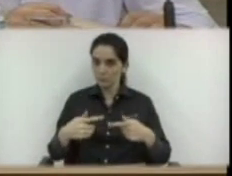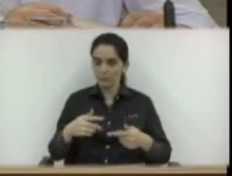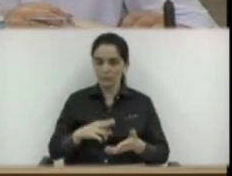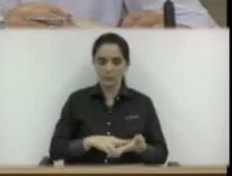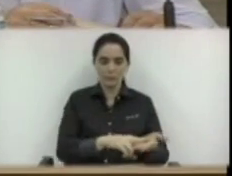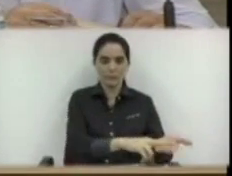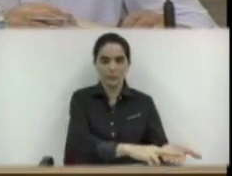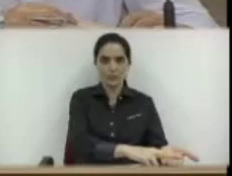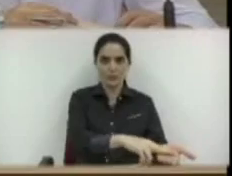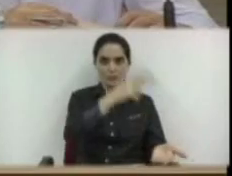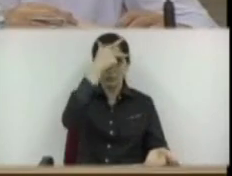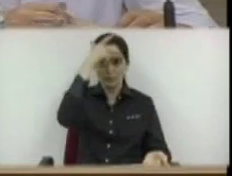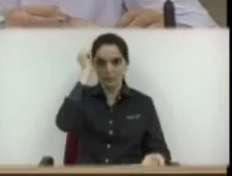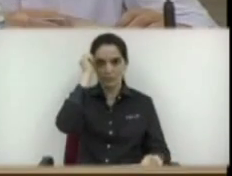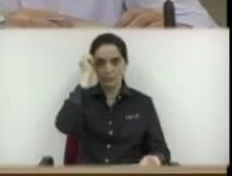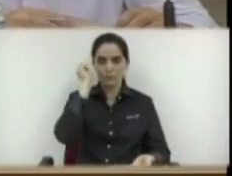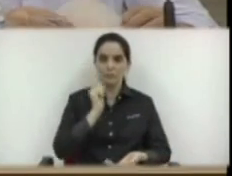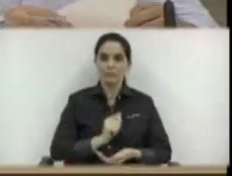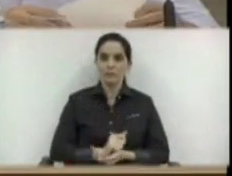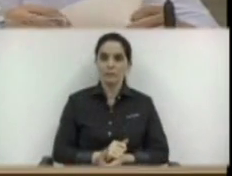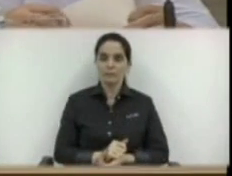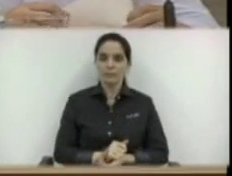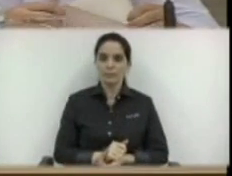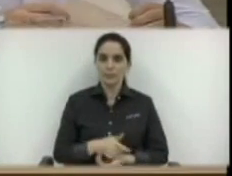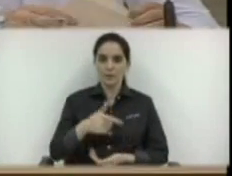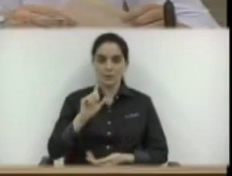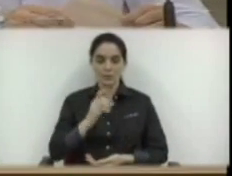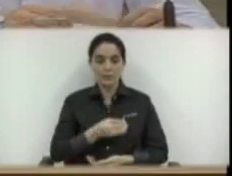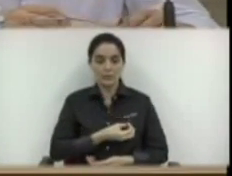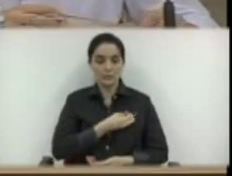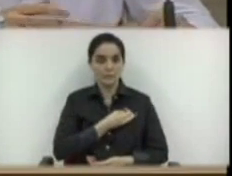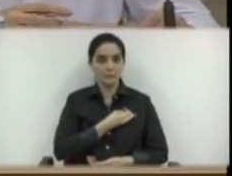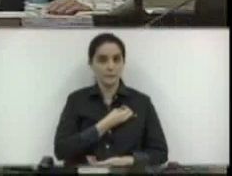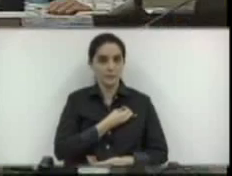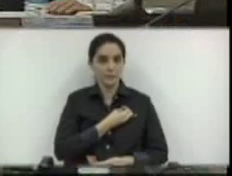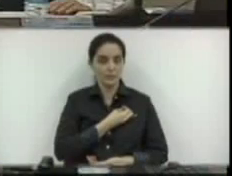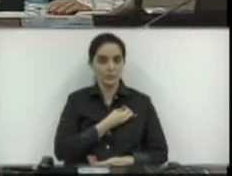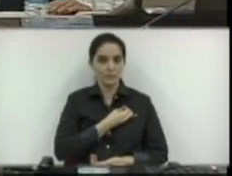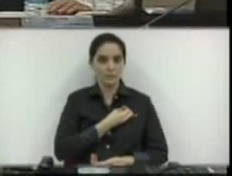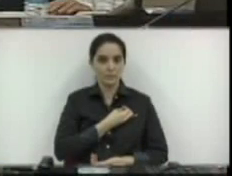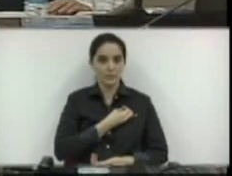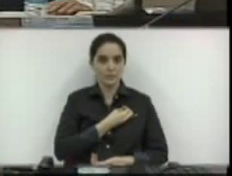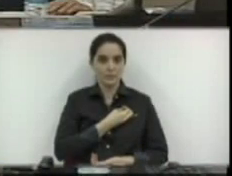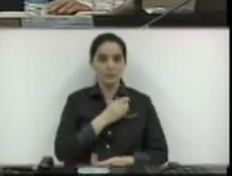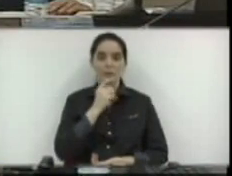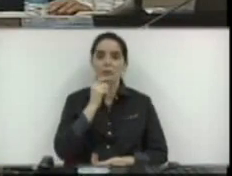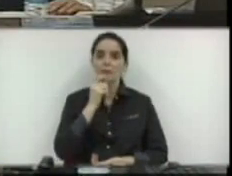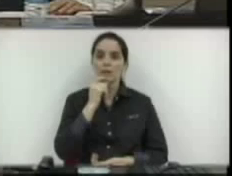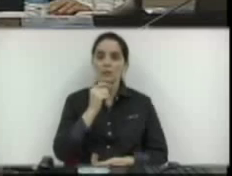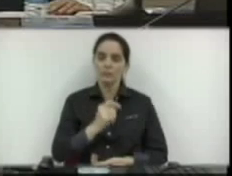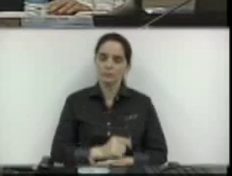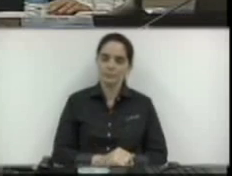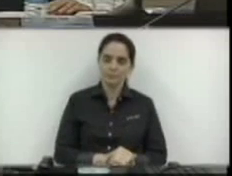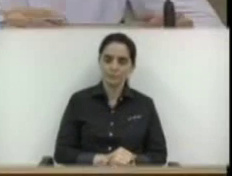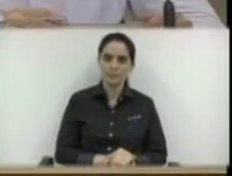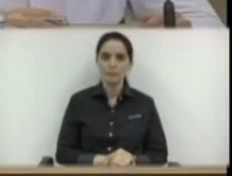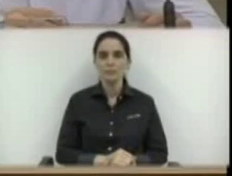queira, encaminhe-se ao Poder Executivo. Antes, porém, eu registro a presença do nobre vereador Raul Nilson em plenário.